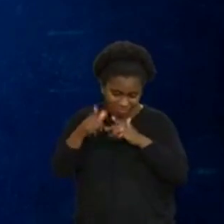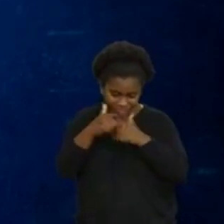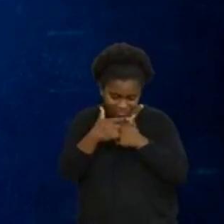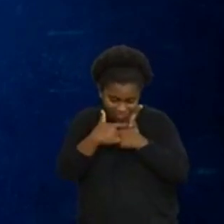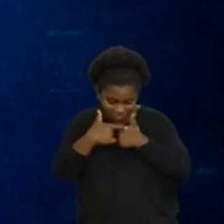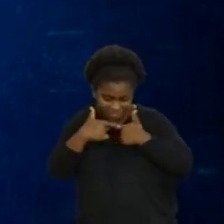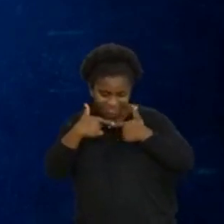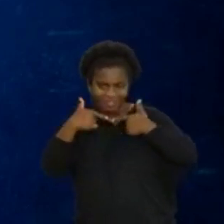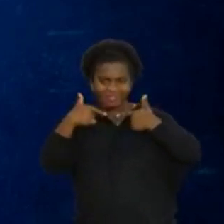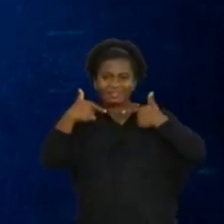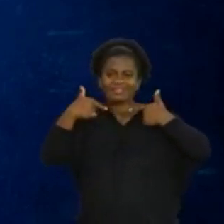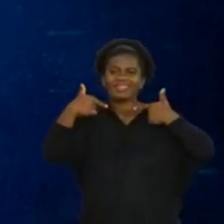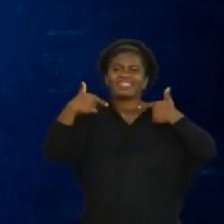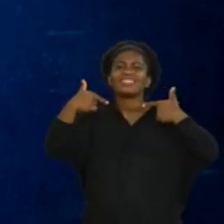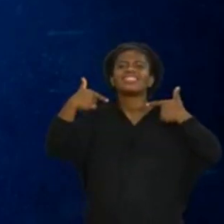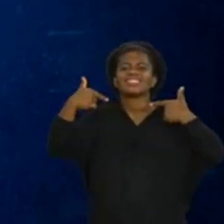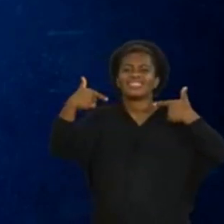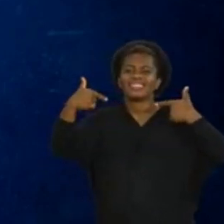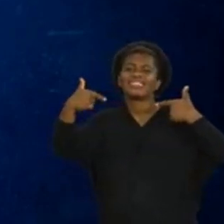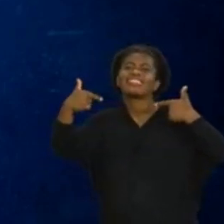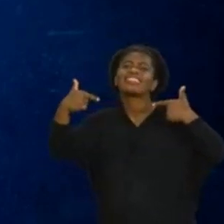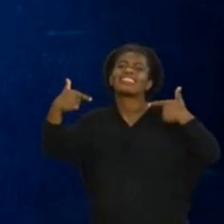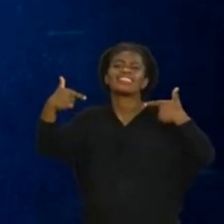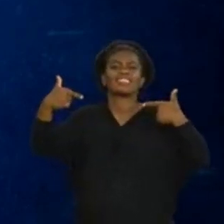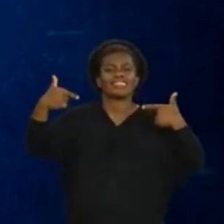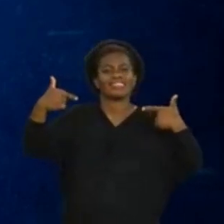Comece a sorrir.